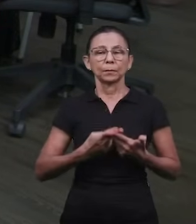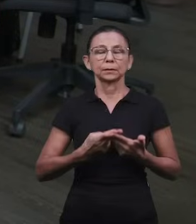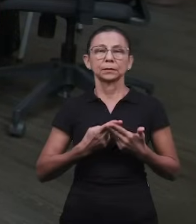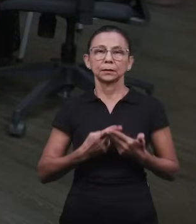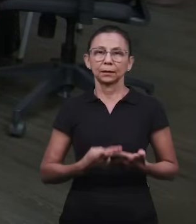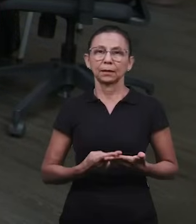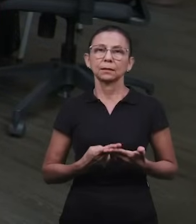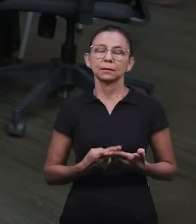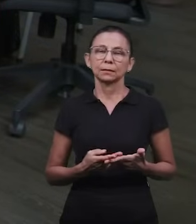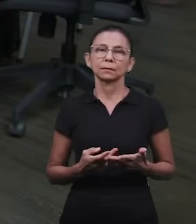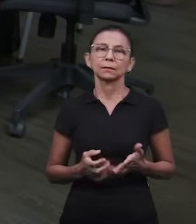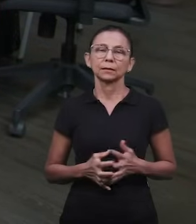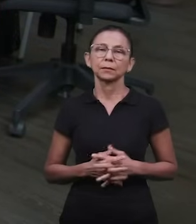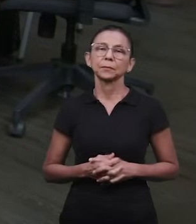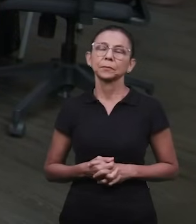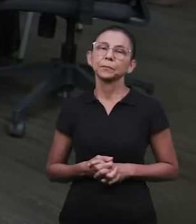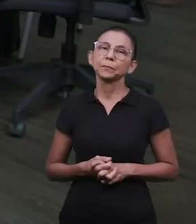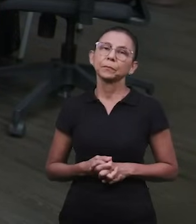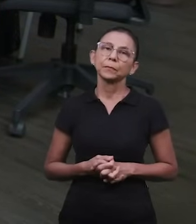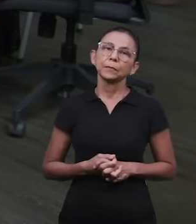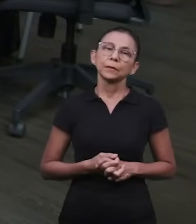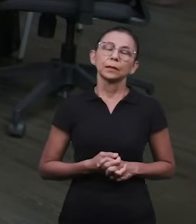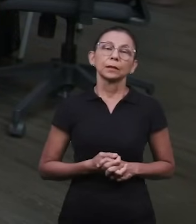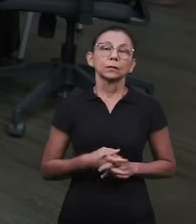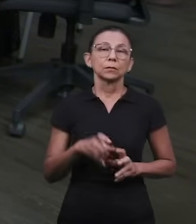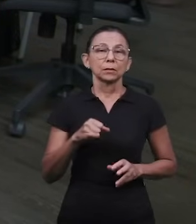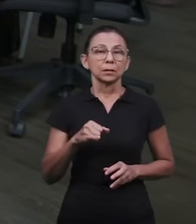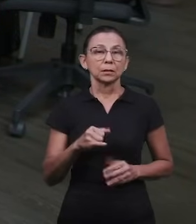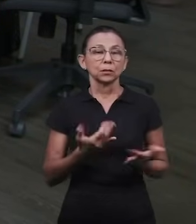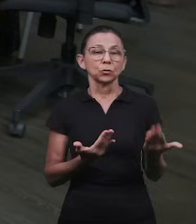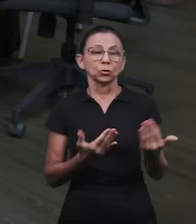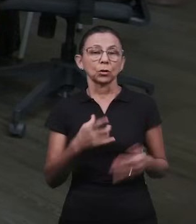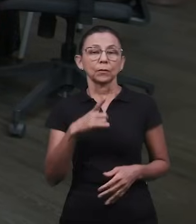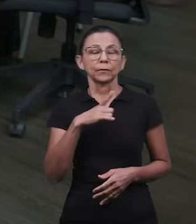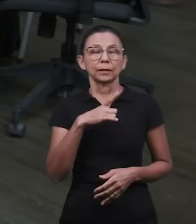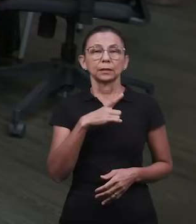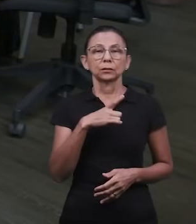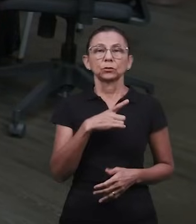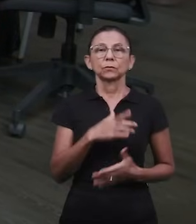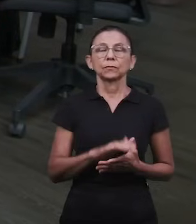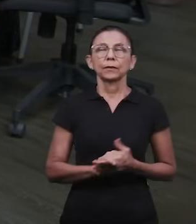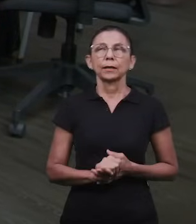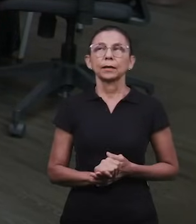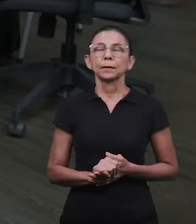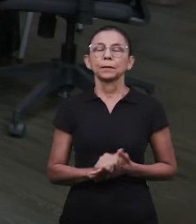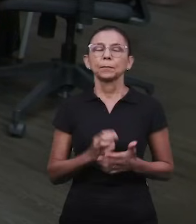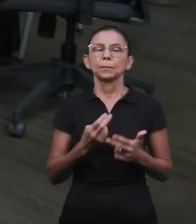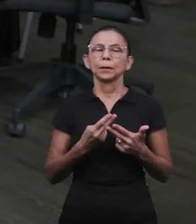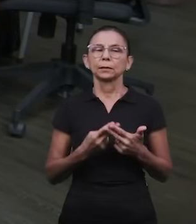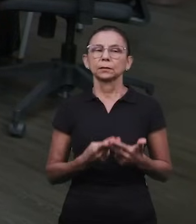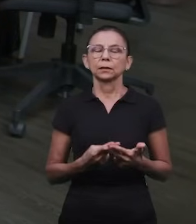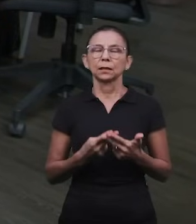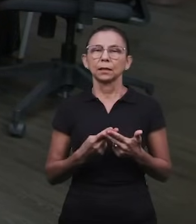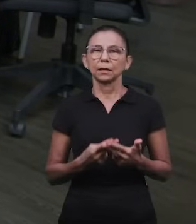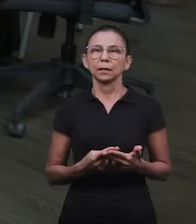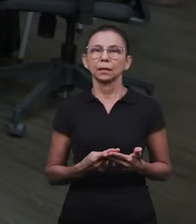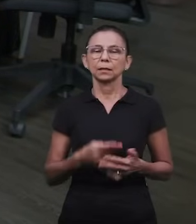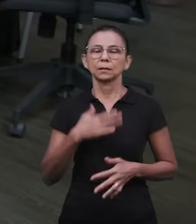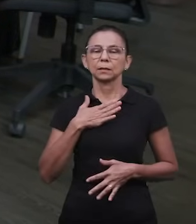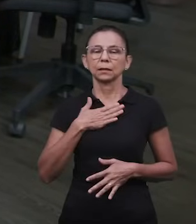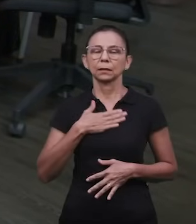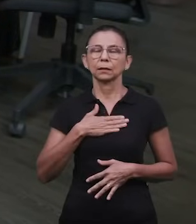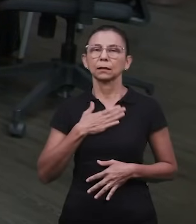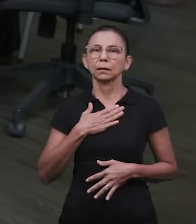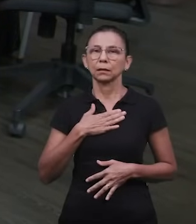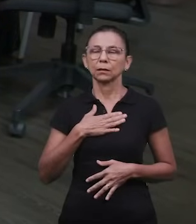né, em todas elas, se o jovem ele age com equilíbrio, né, ele dá testemunho, que